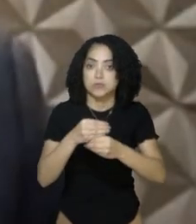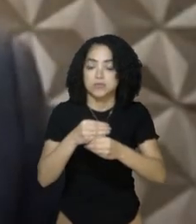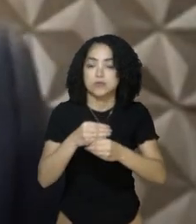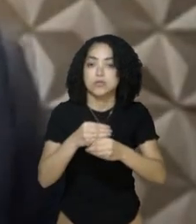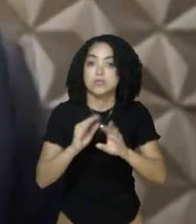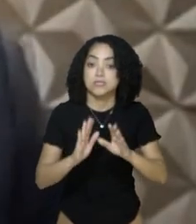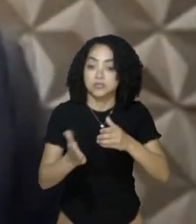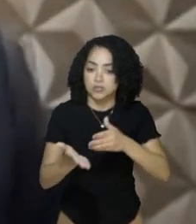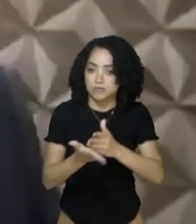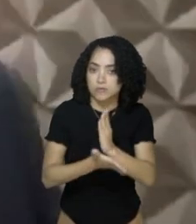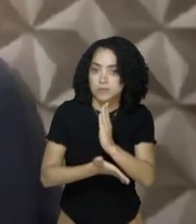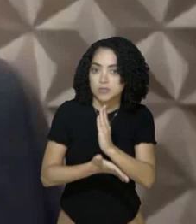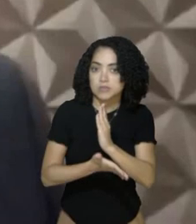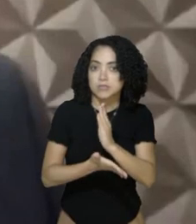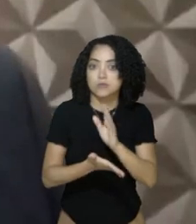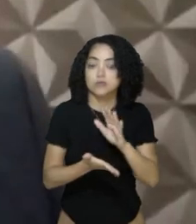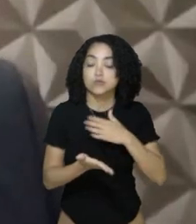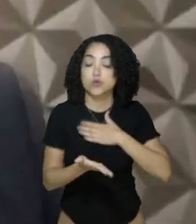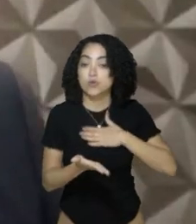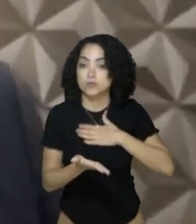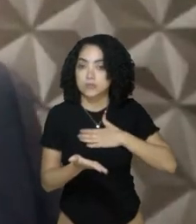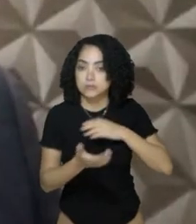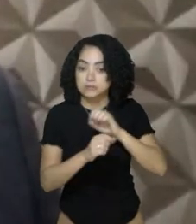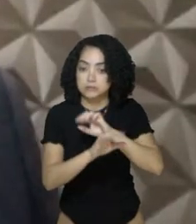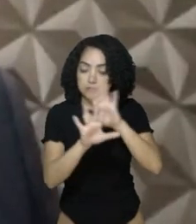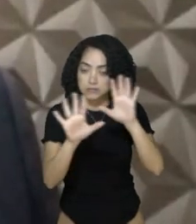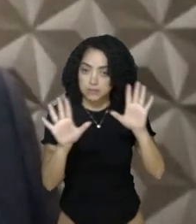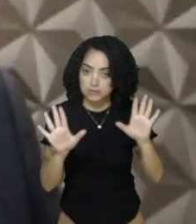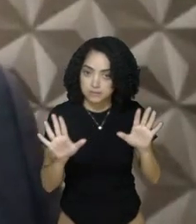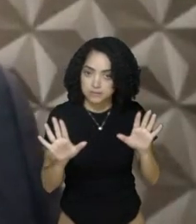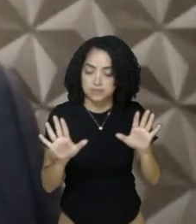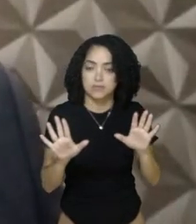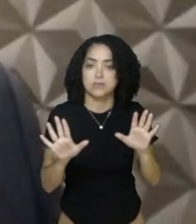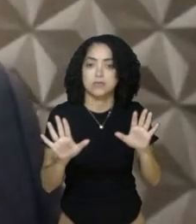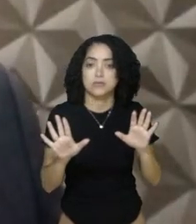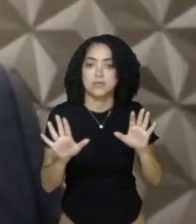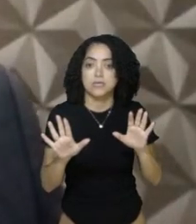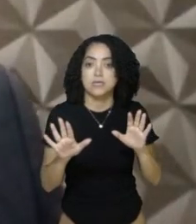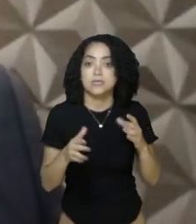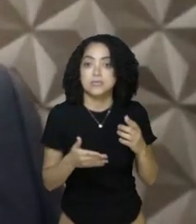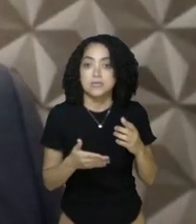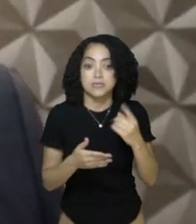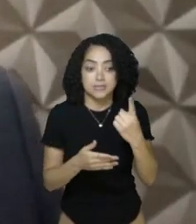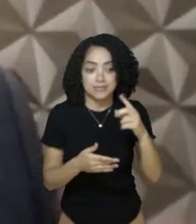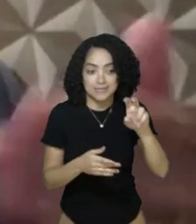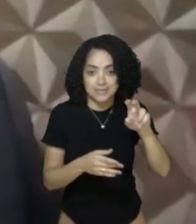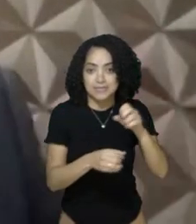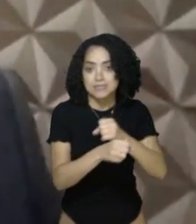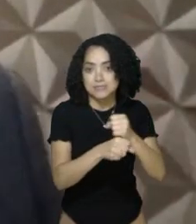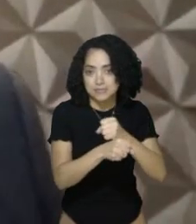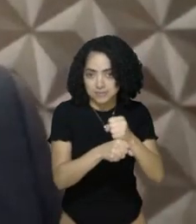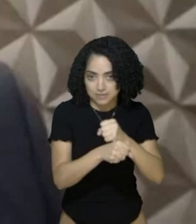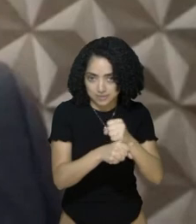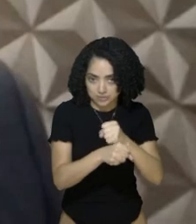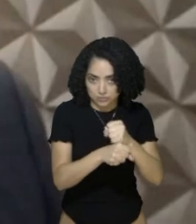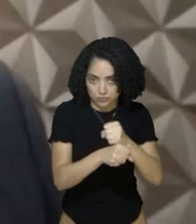plenário, então só gostaria de fazer o esclarecimento que os empresários terão 15 anos